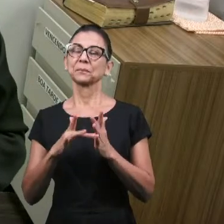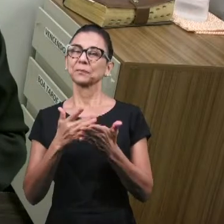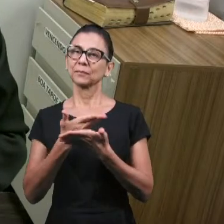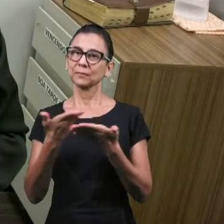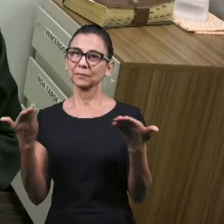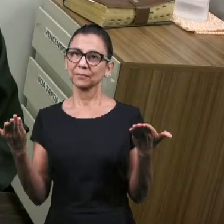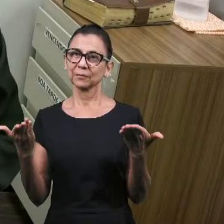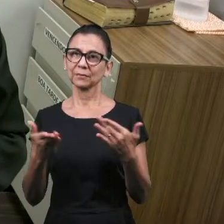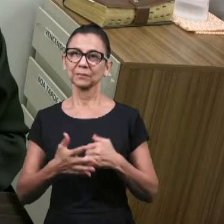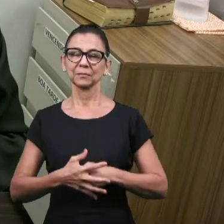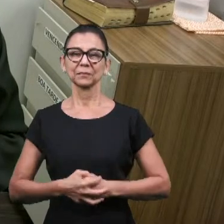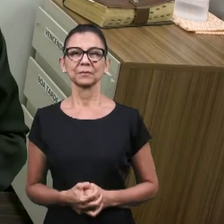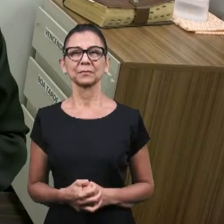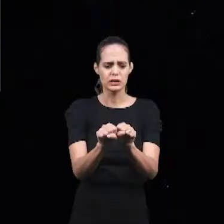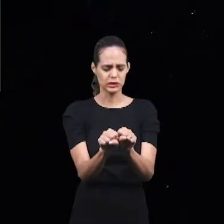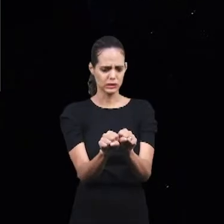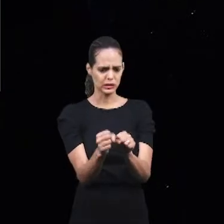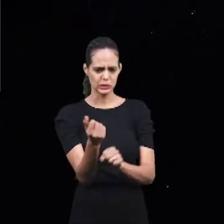Jesus